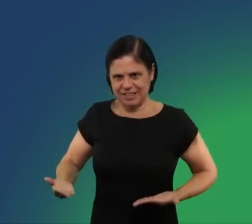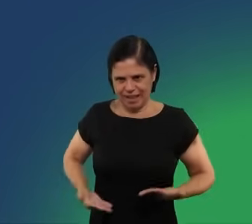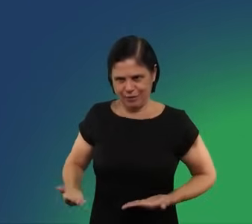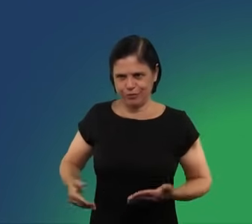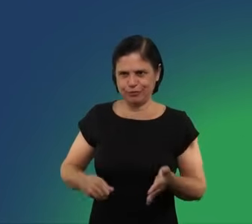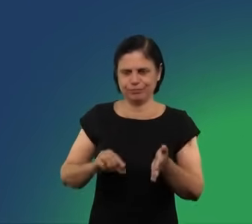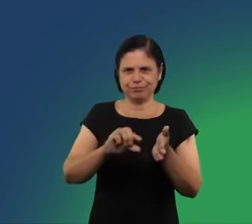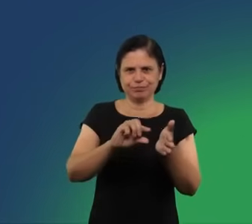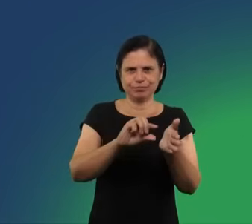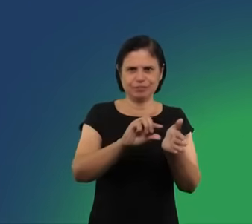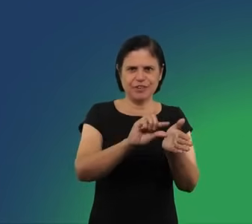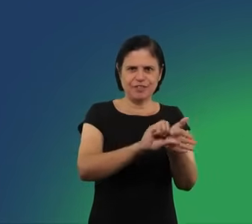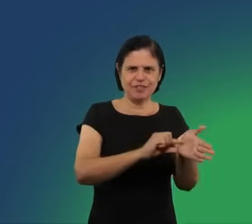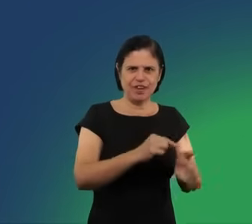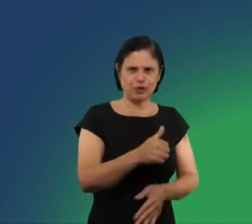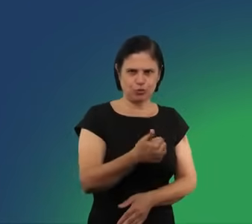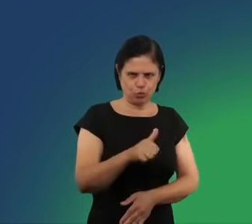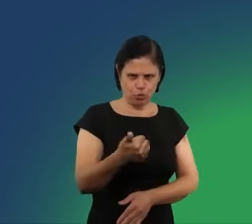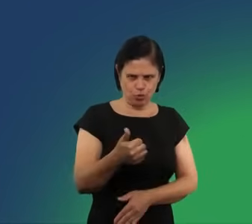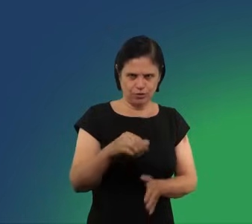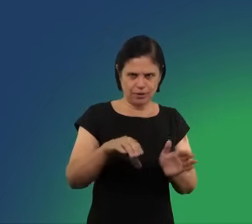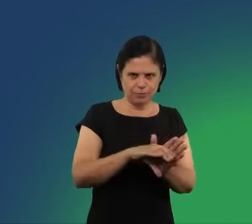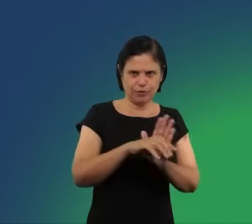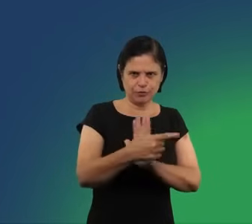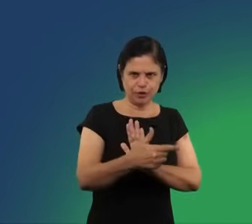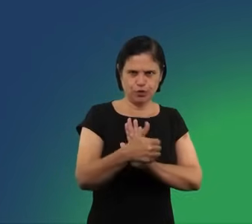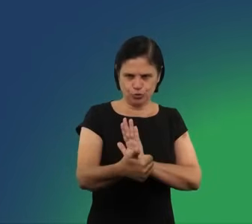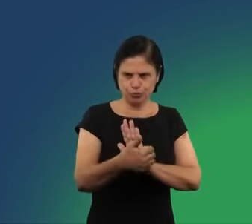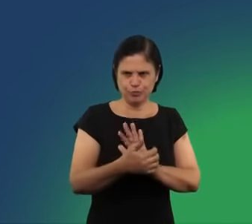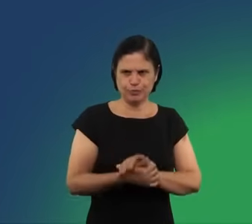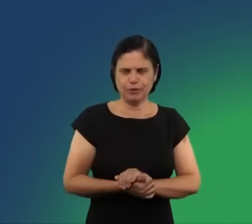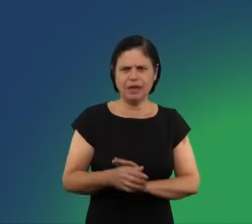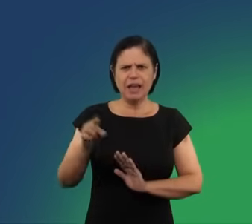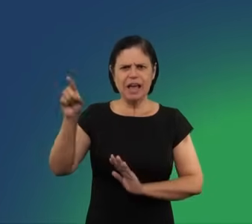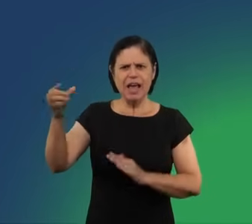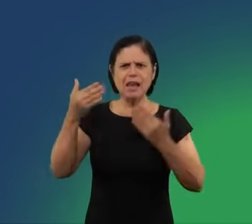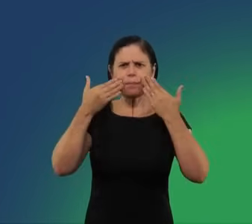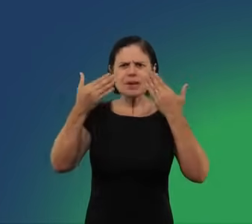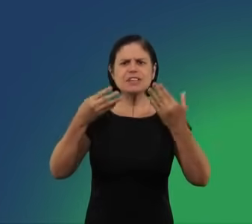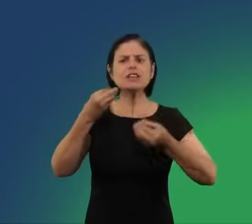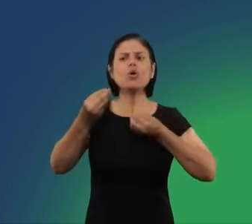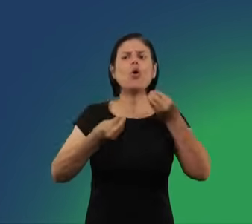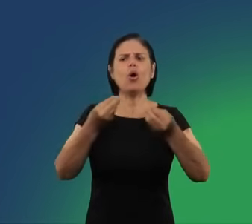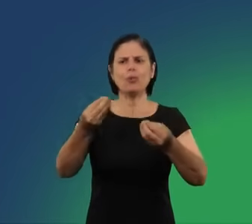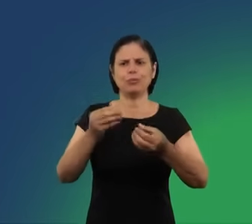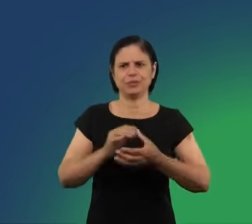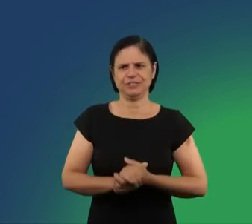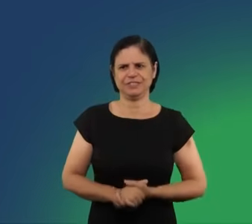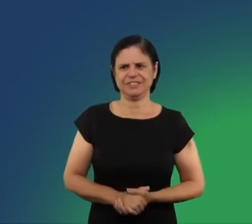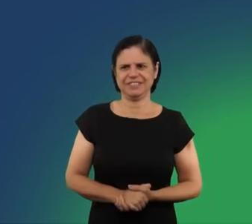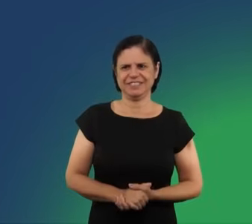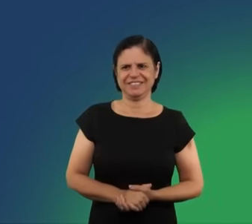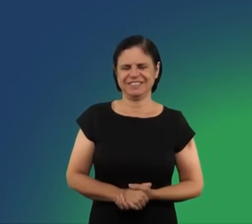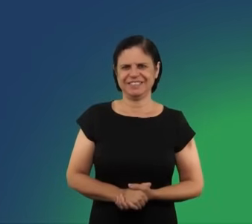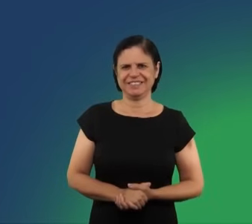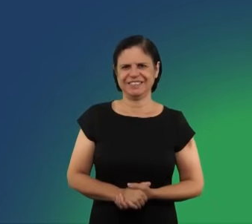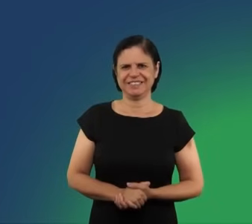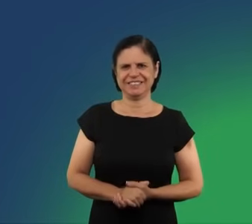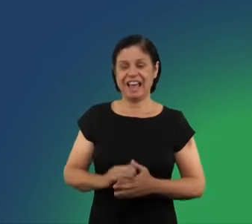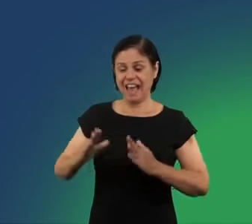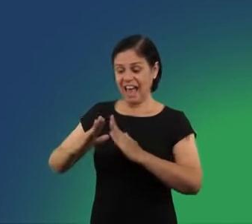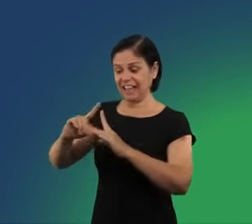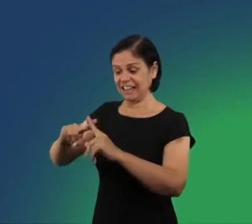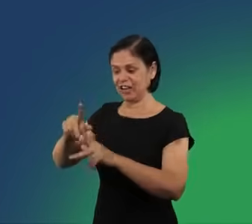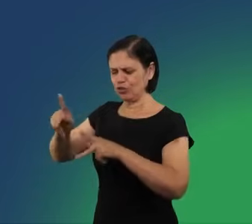capítulo 21 ainda. Como ela se apresenta? Vamos ver como é que essa igreja